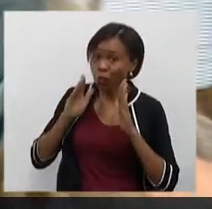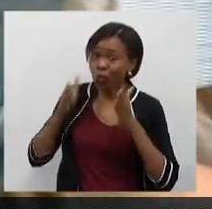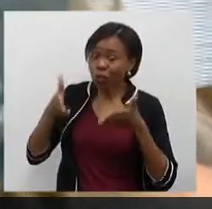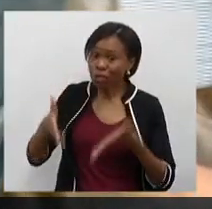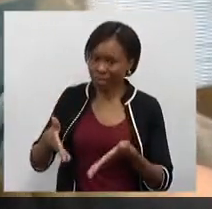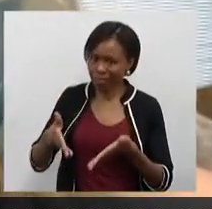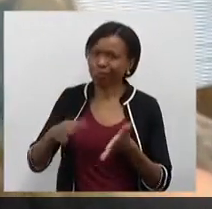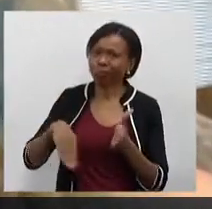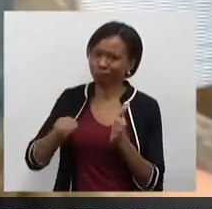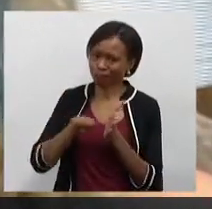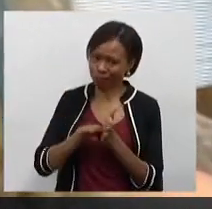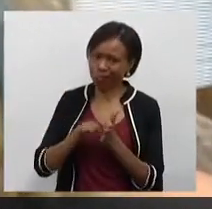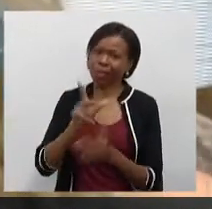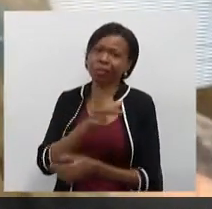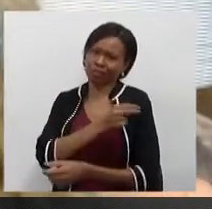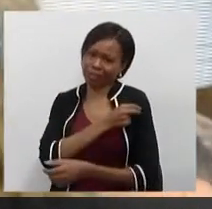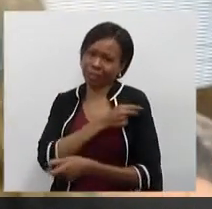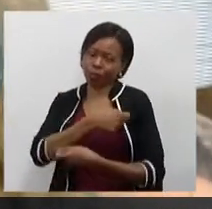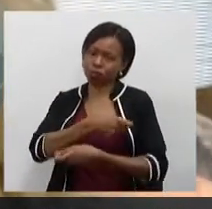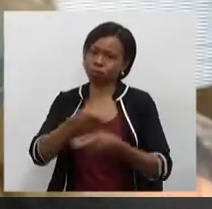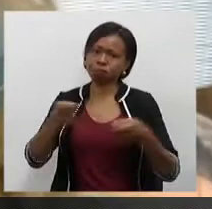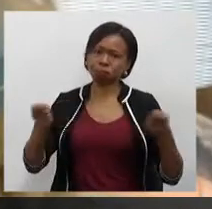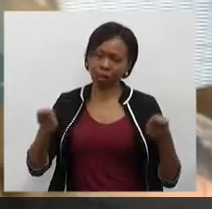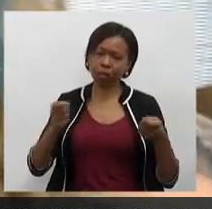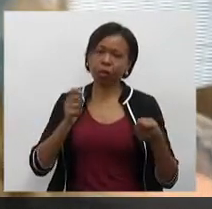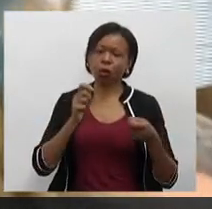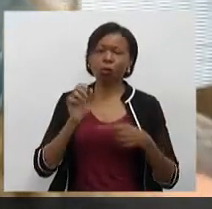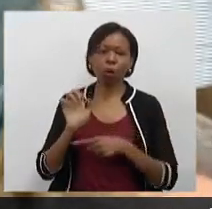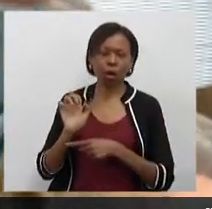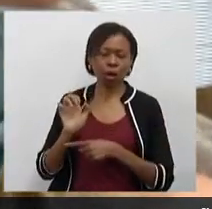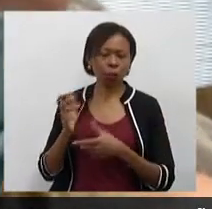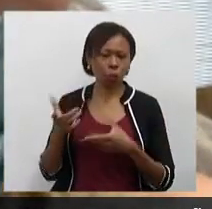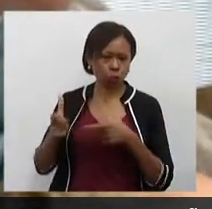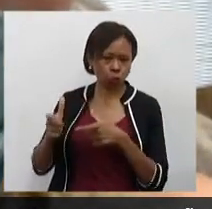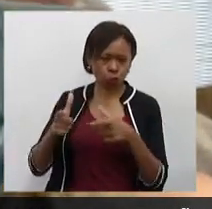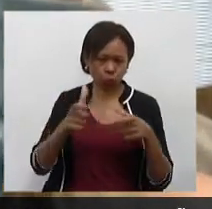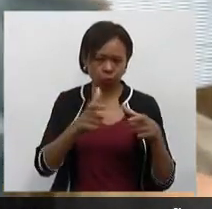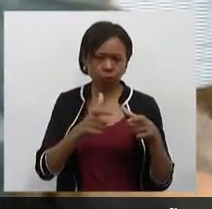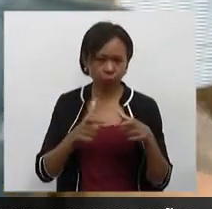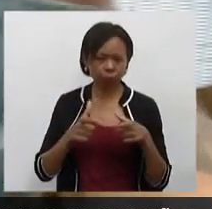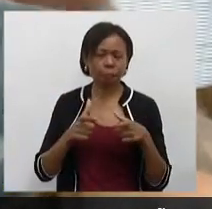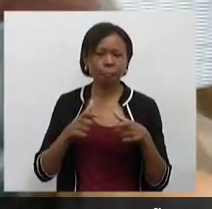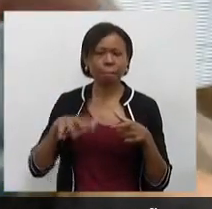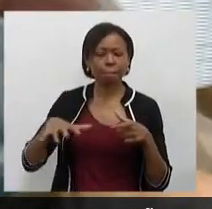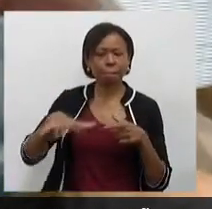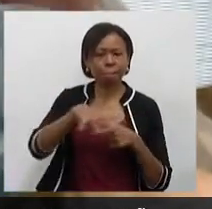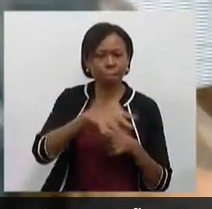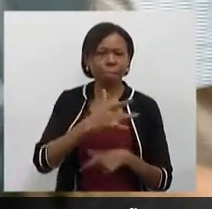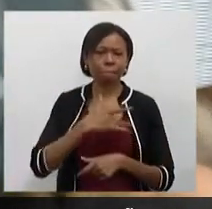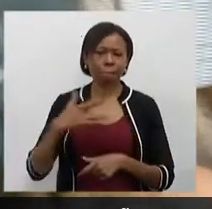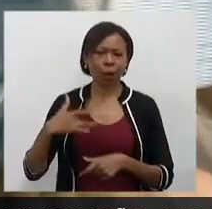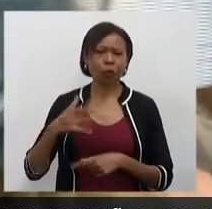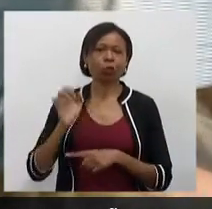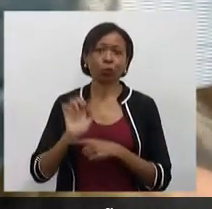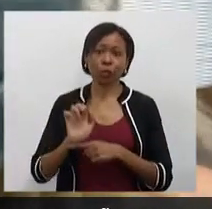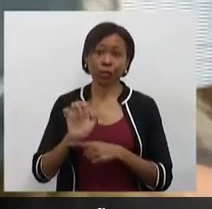aí disponibilizadas, né, para as regionais de saúde de todo o estado e para os municípios. Então, a partir desse